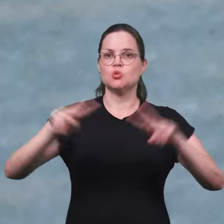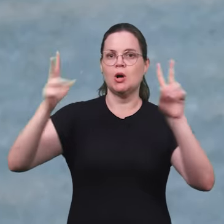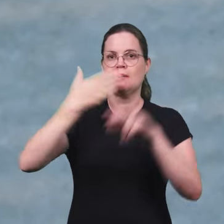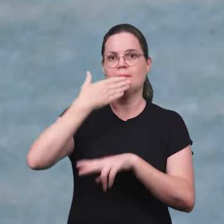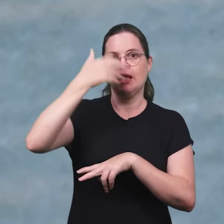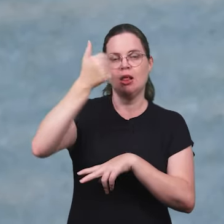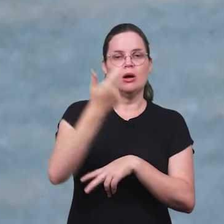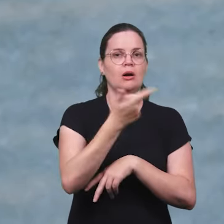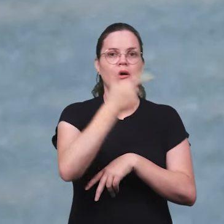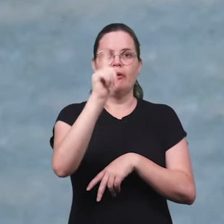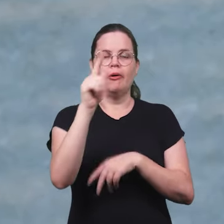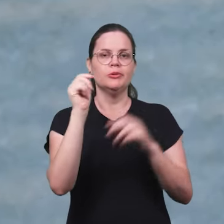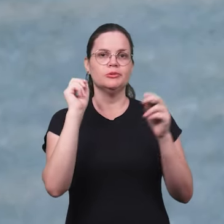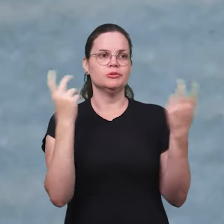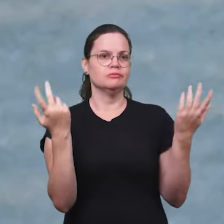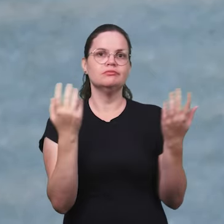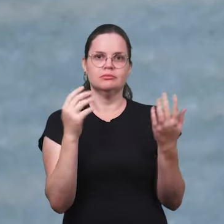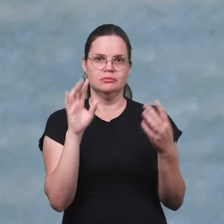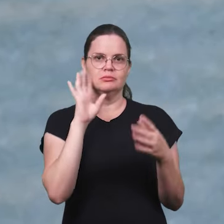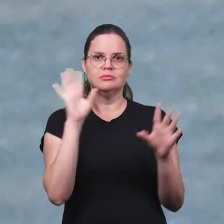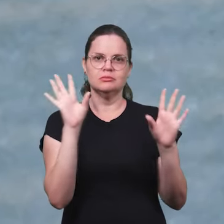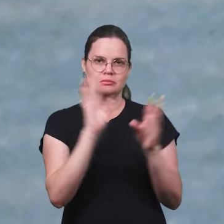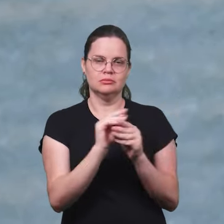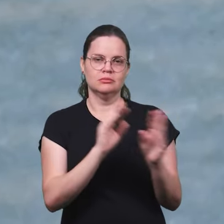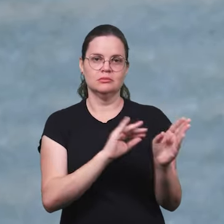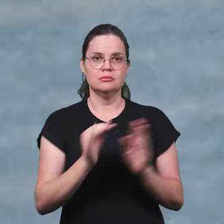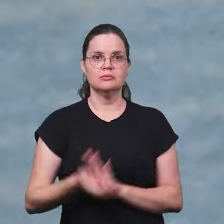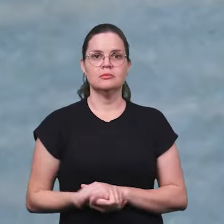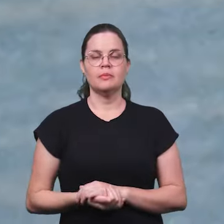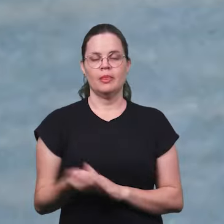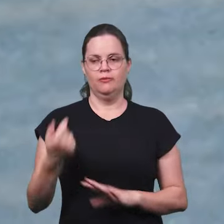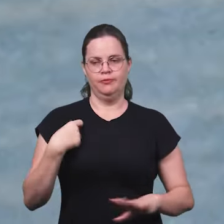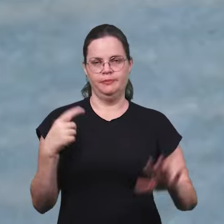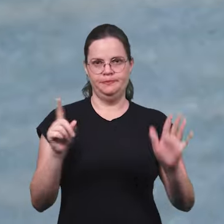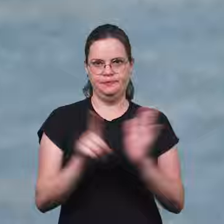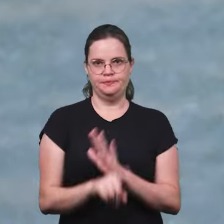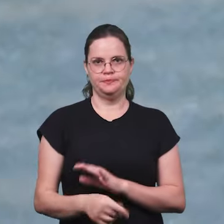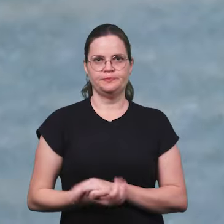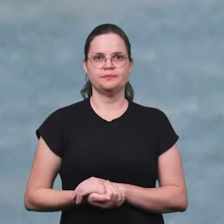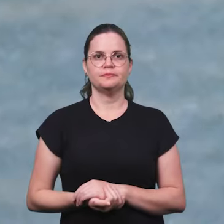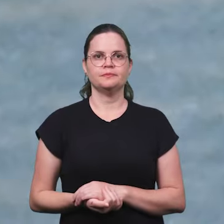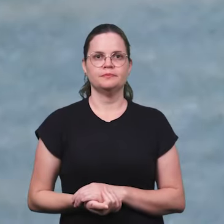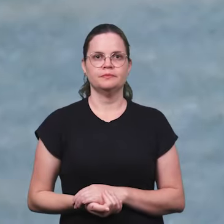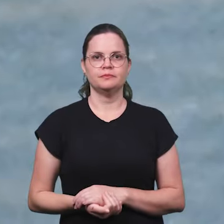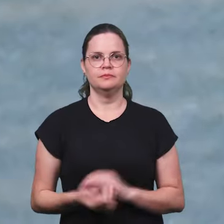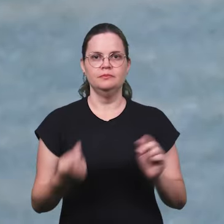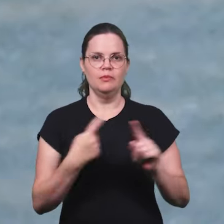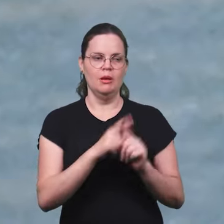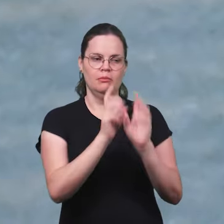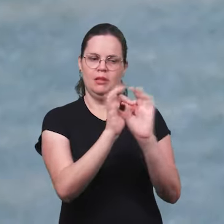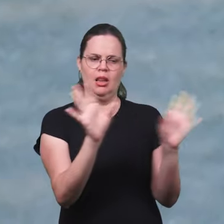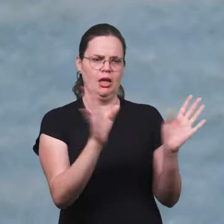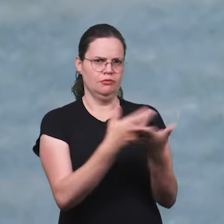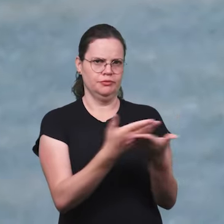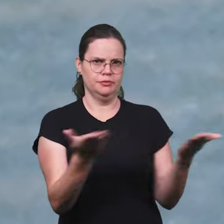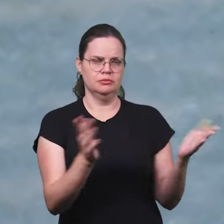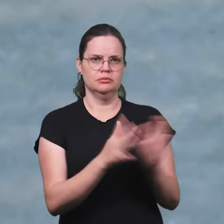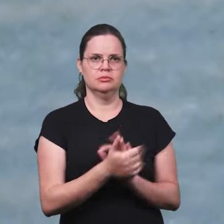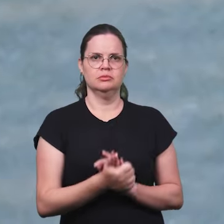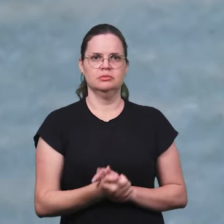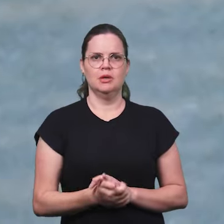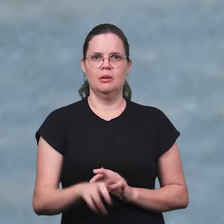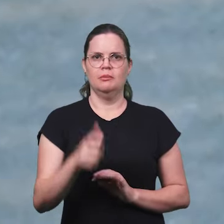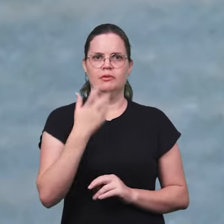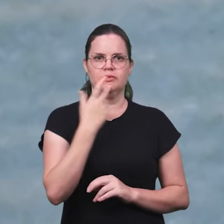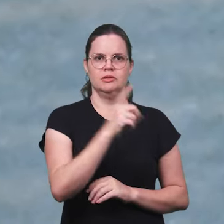forte. Então, e essa pergunta que eu vou te fazer, eu quero te deixar muito à vontade, Júlio, para